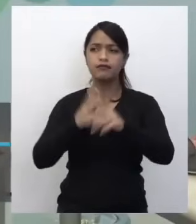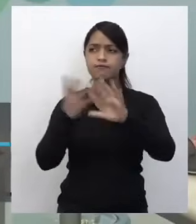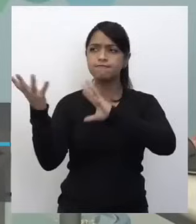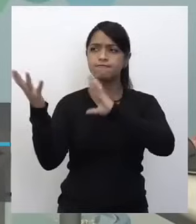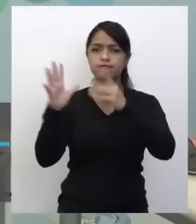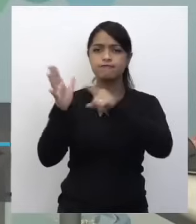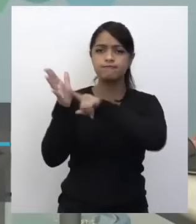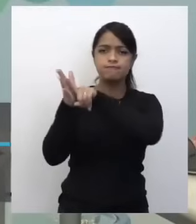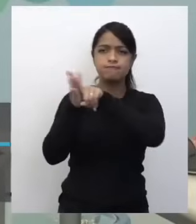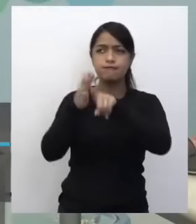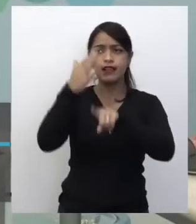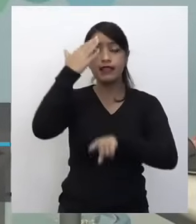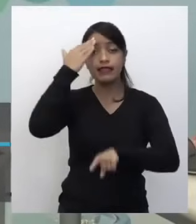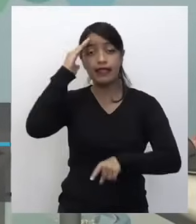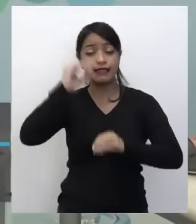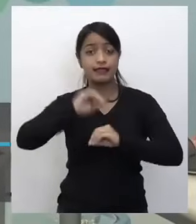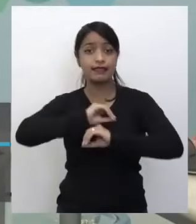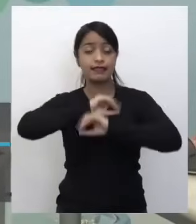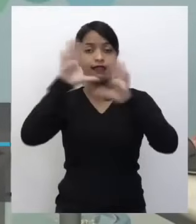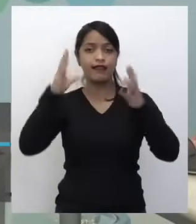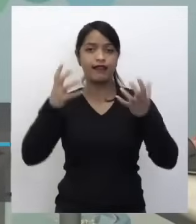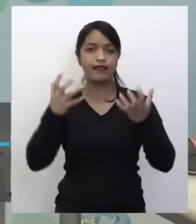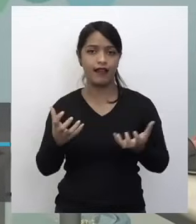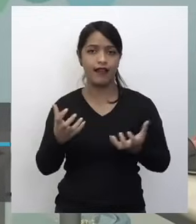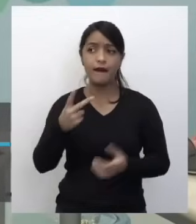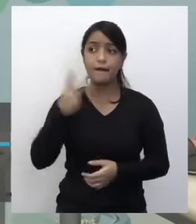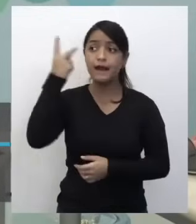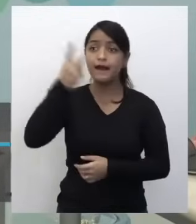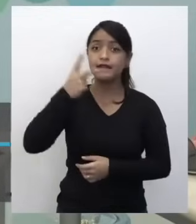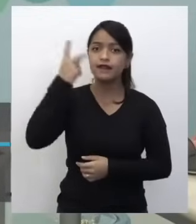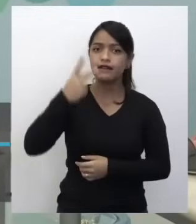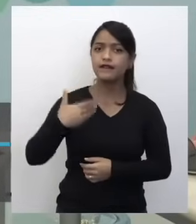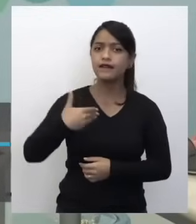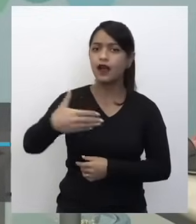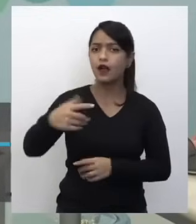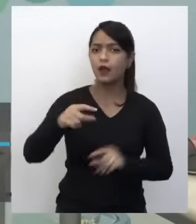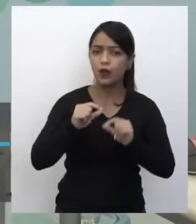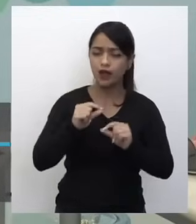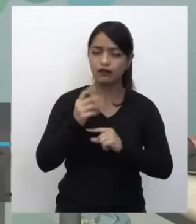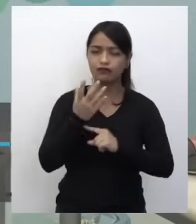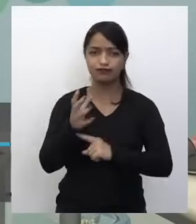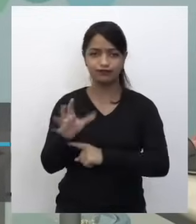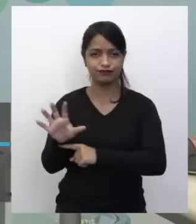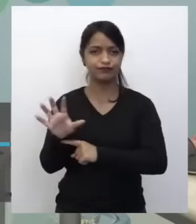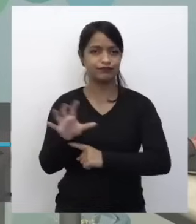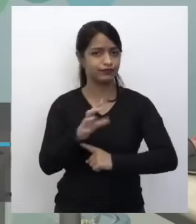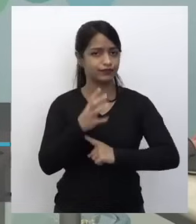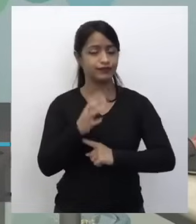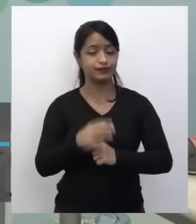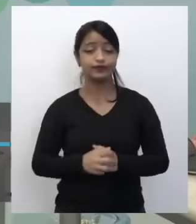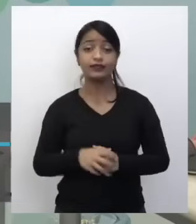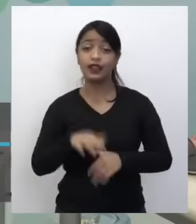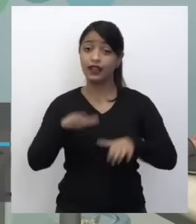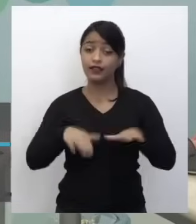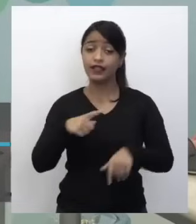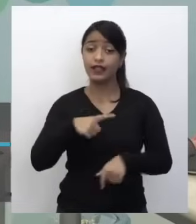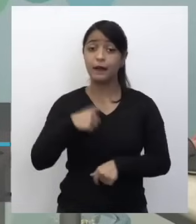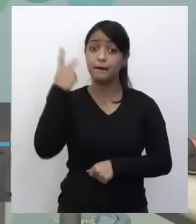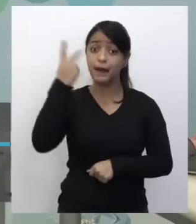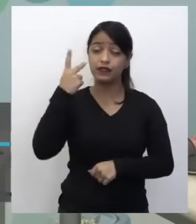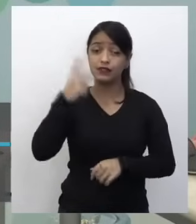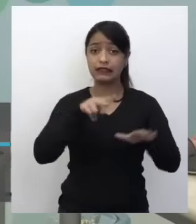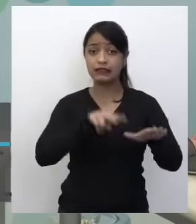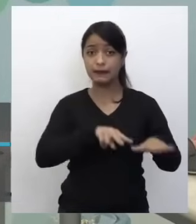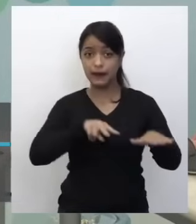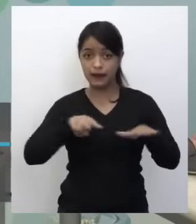a previsão, entender o tempo, né? Tentar prever o tempo, é uma previsão. Muitas vezes a gente vê uma previsão para a semana e mais para o